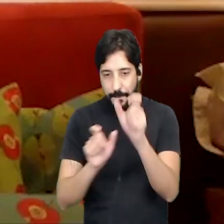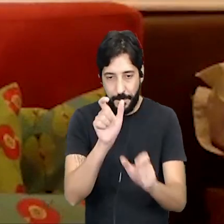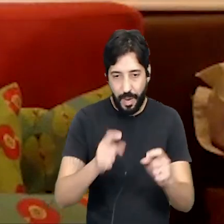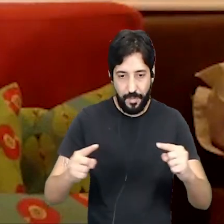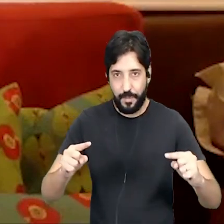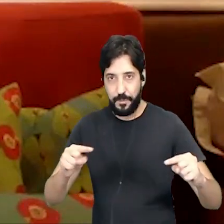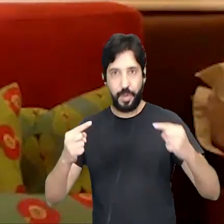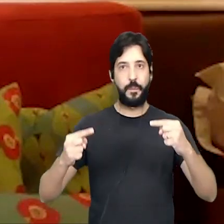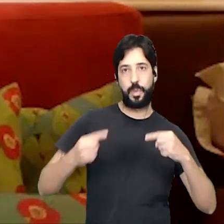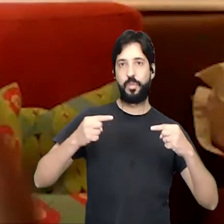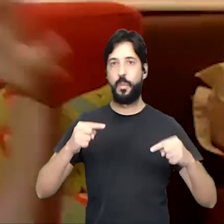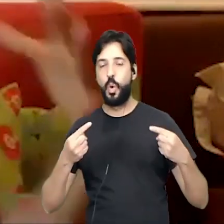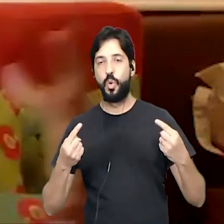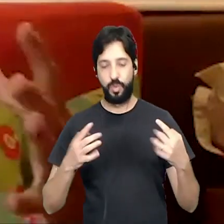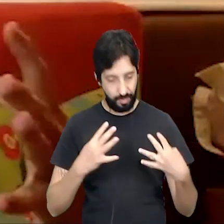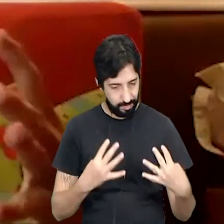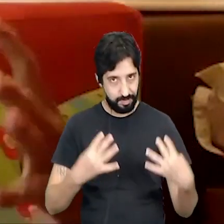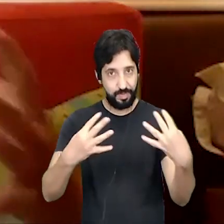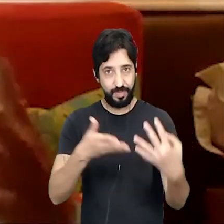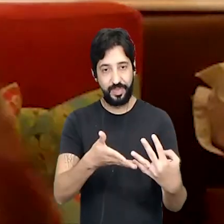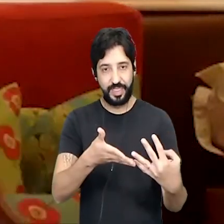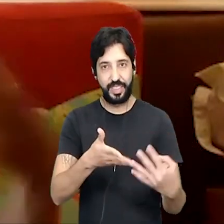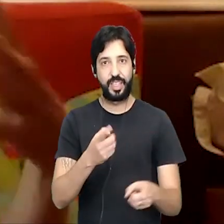o que isso provocou, né,